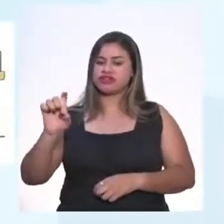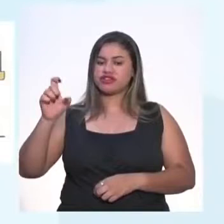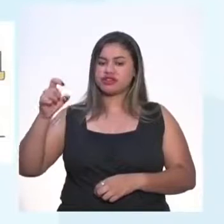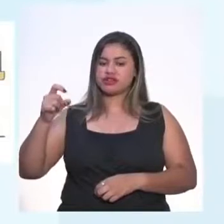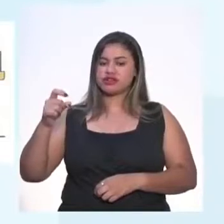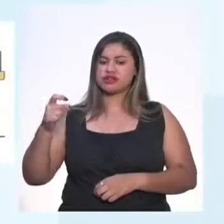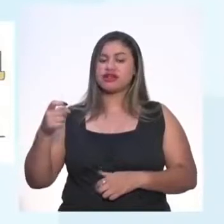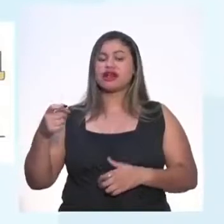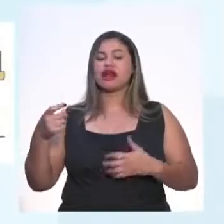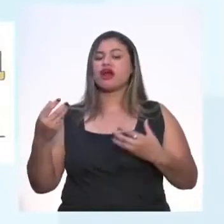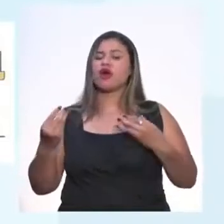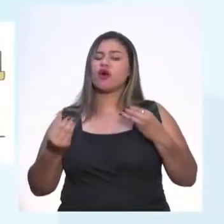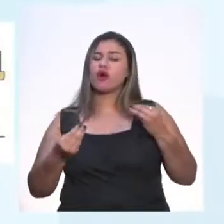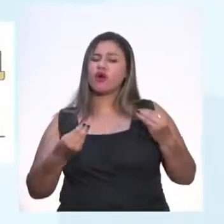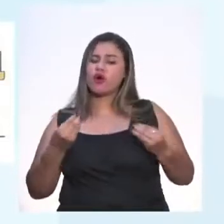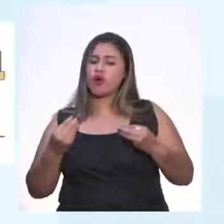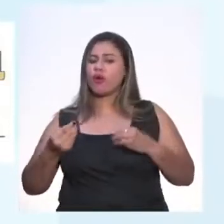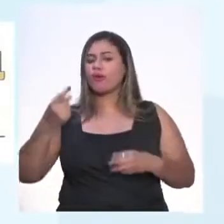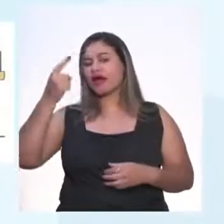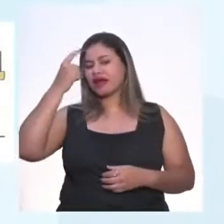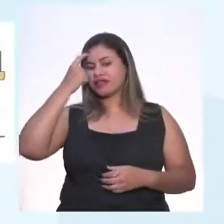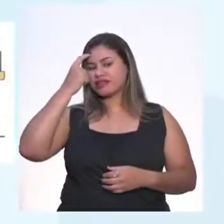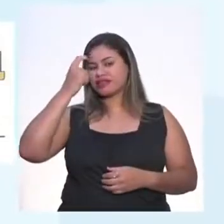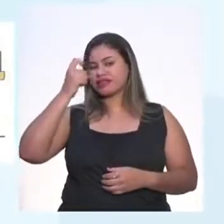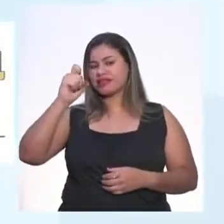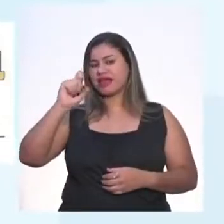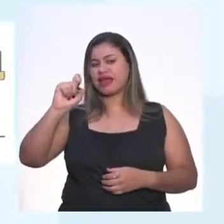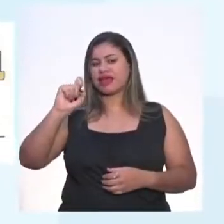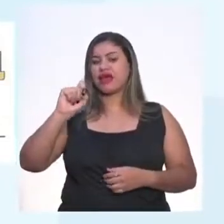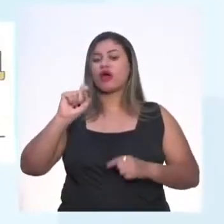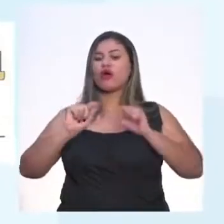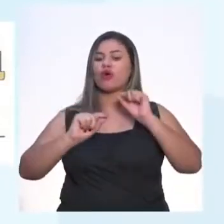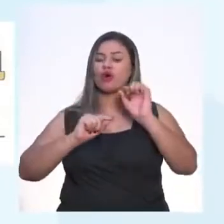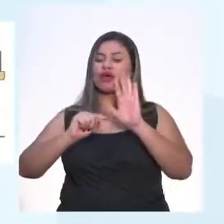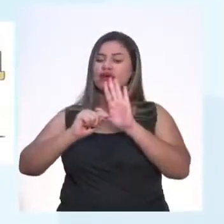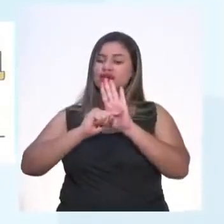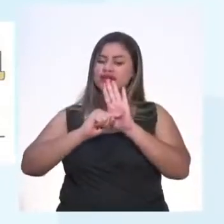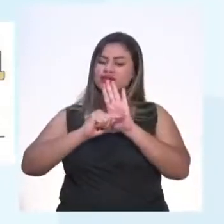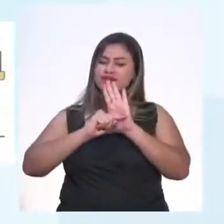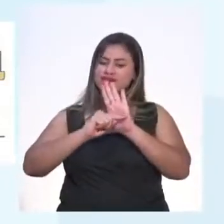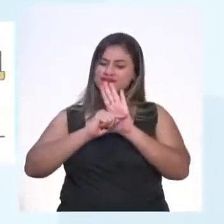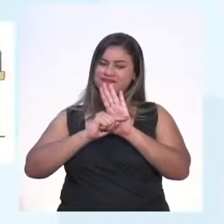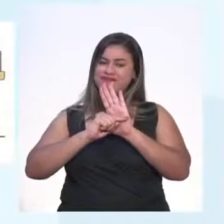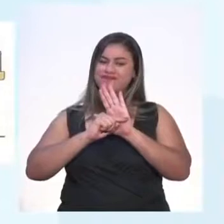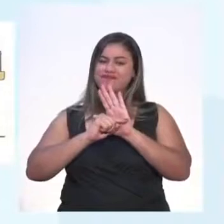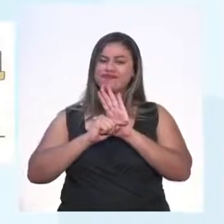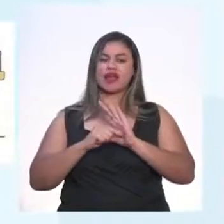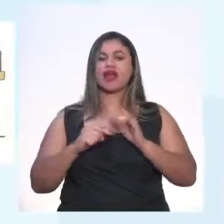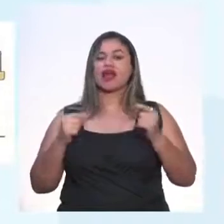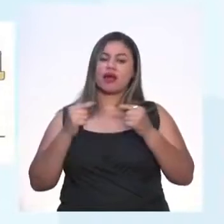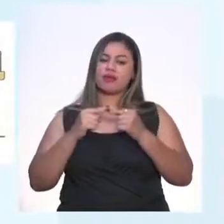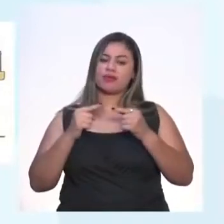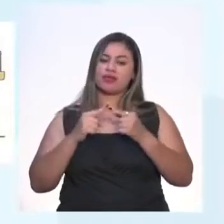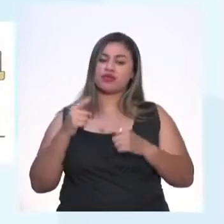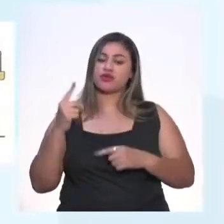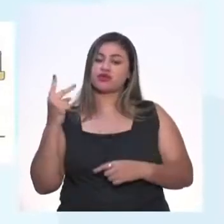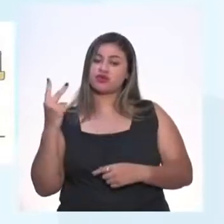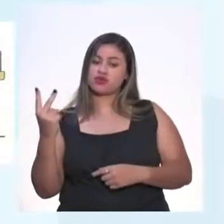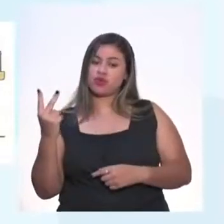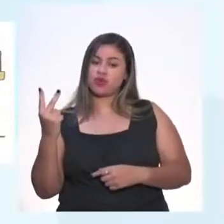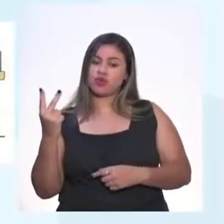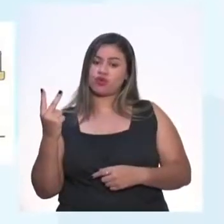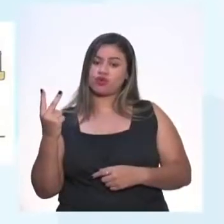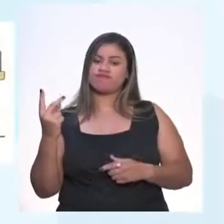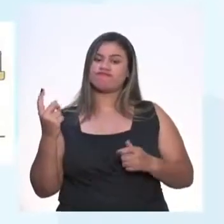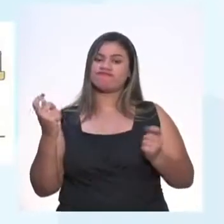que eu faço? A ideia, o subtrair, essa ideia de subtrair, é subtrair dos dois lados aqui,